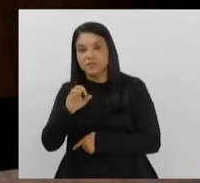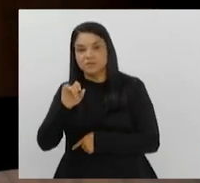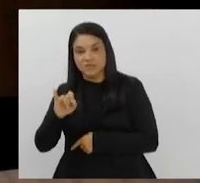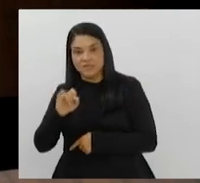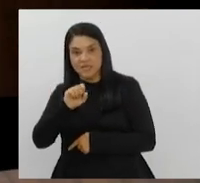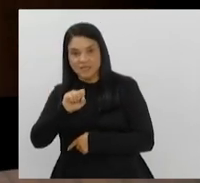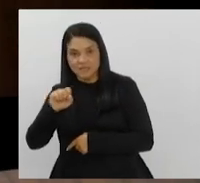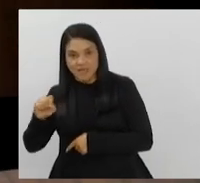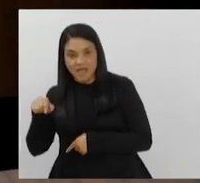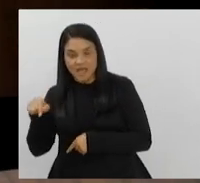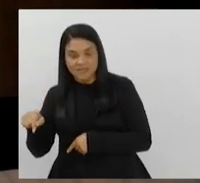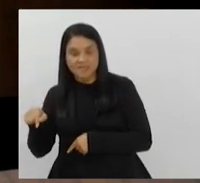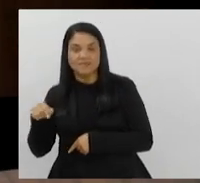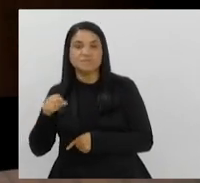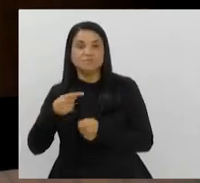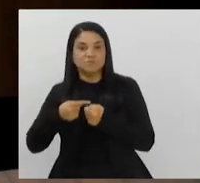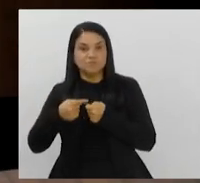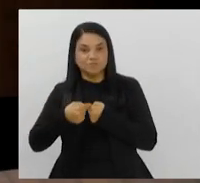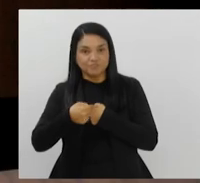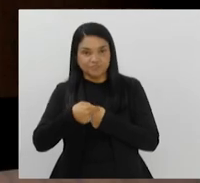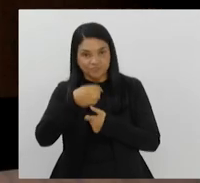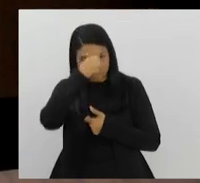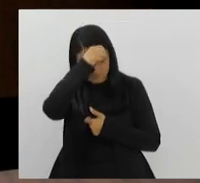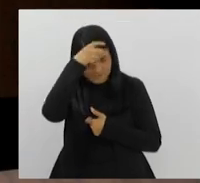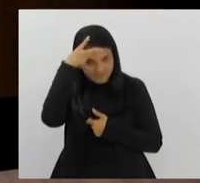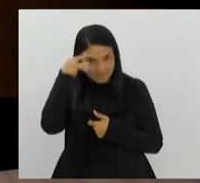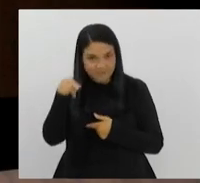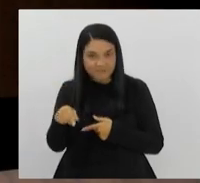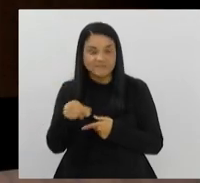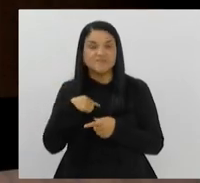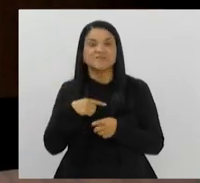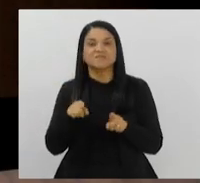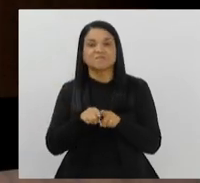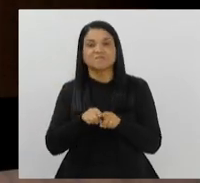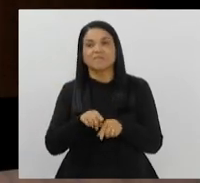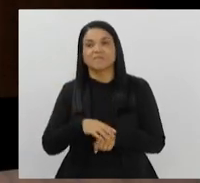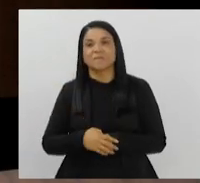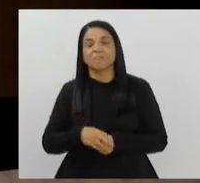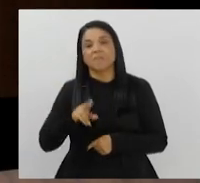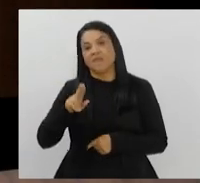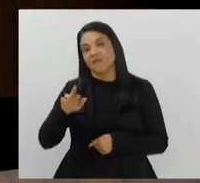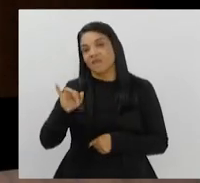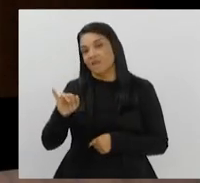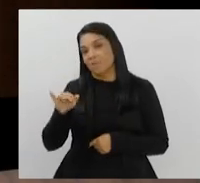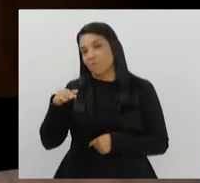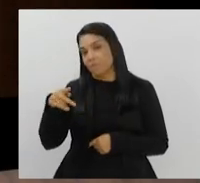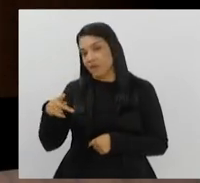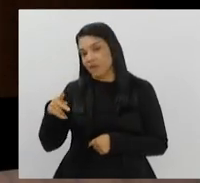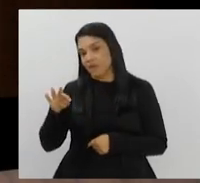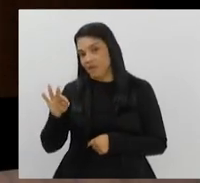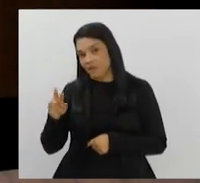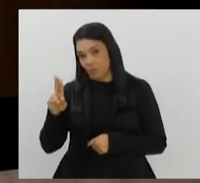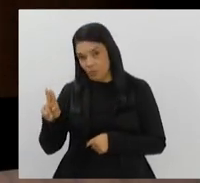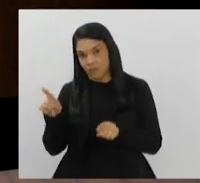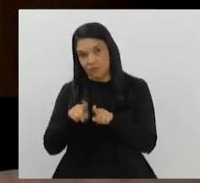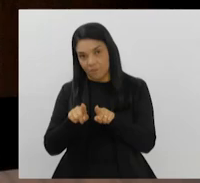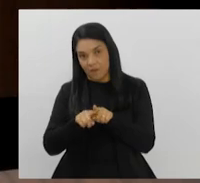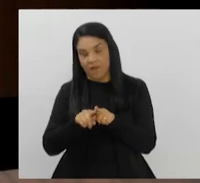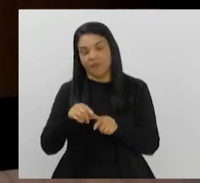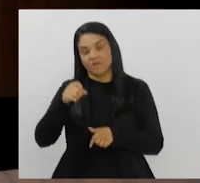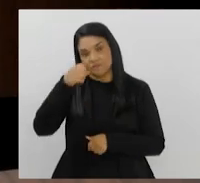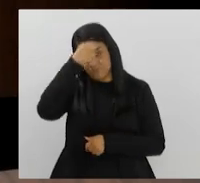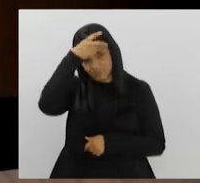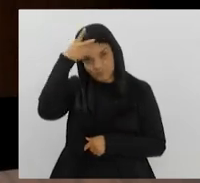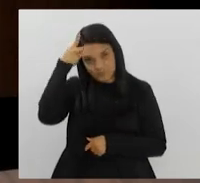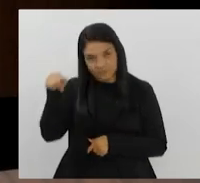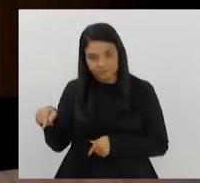O IPTU é do município e ele já leva o ISS. Só que tem que o ISS, ao longo